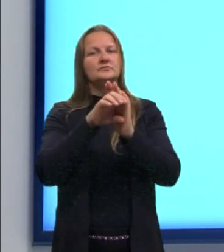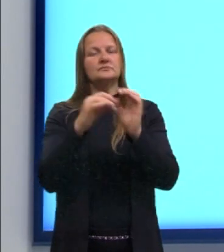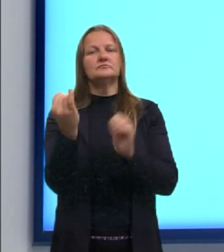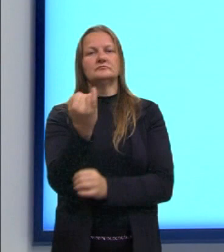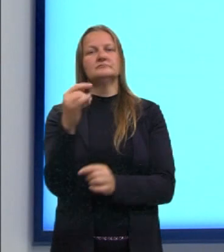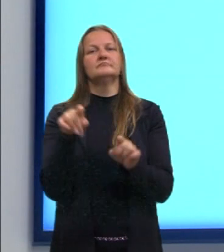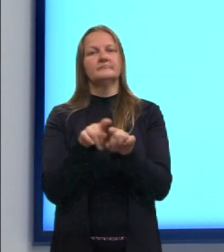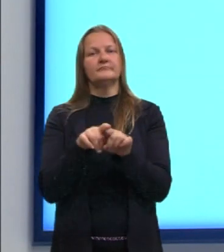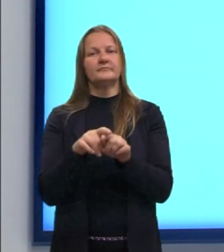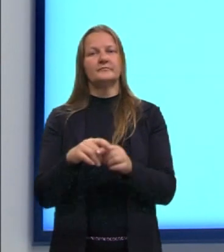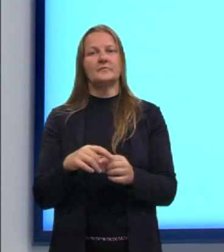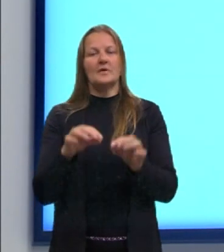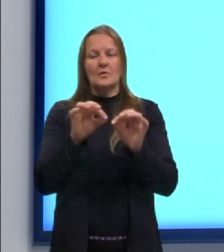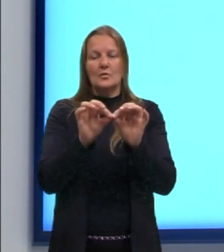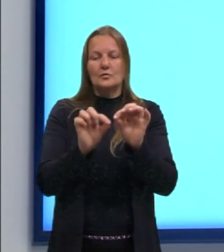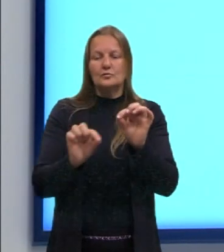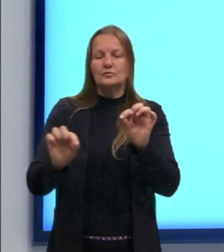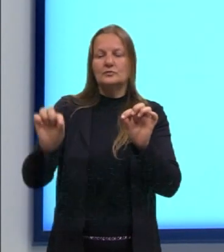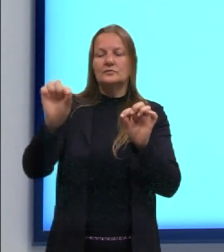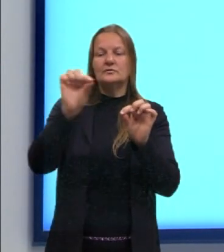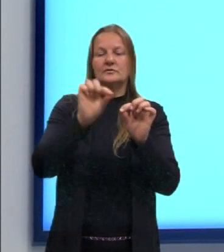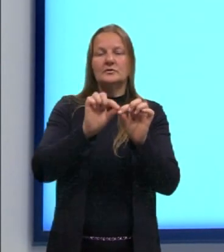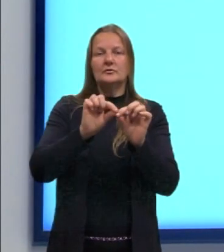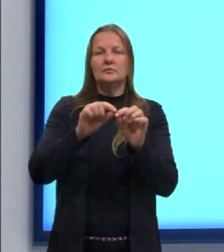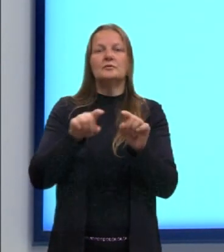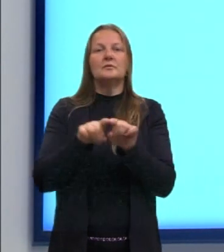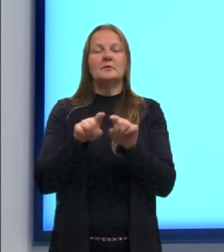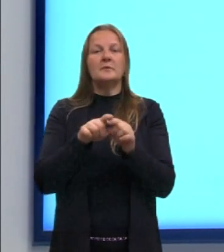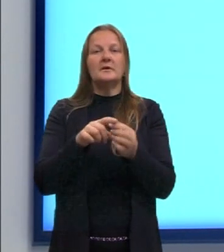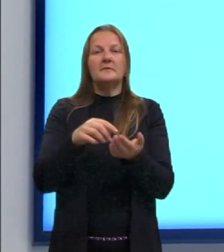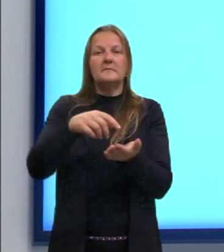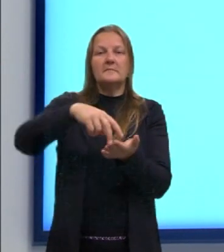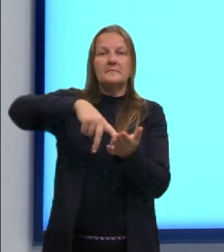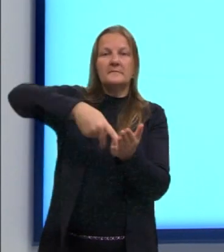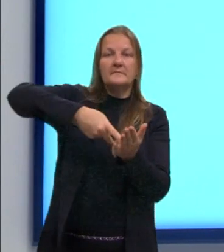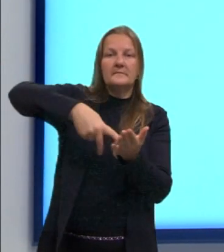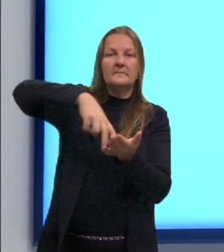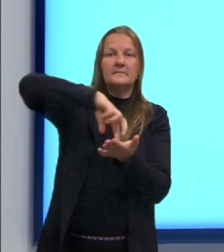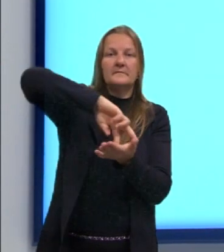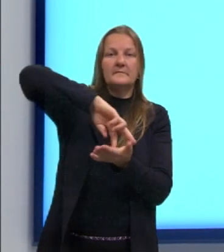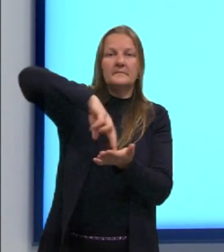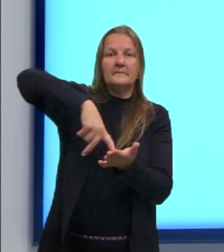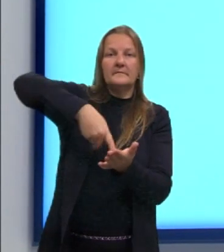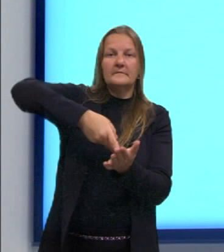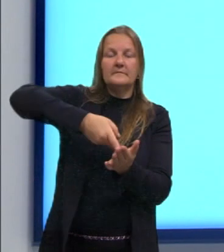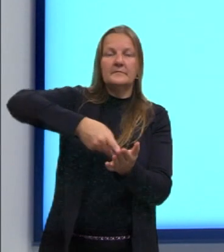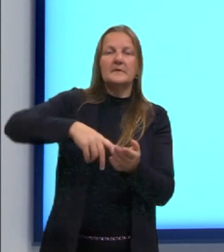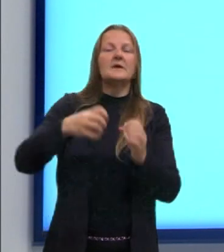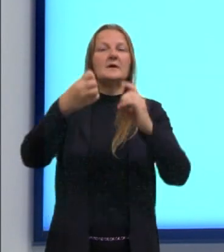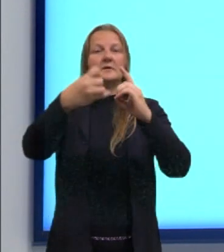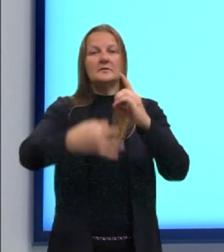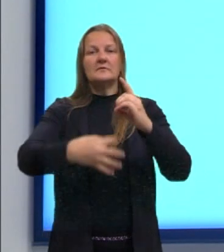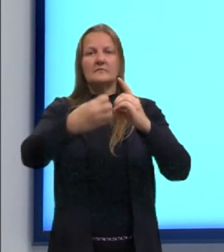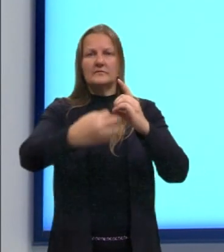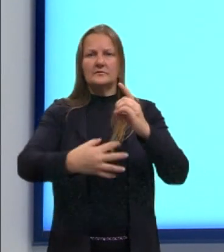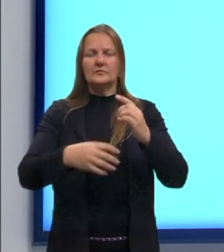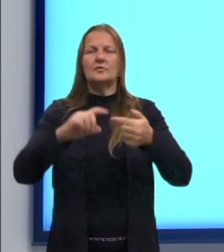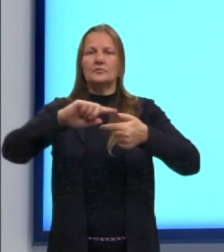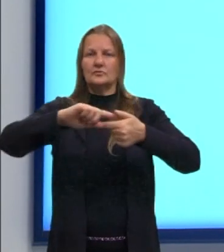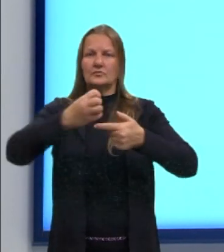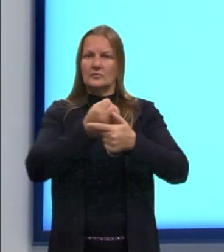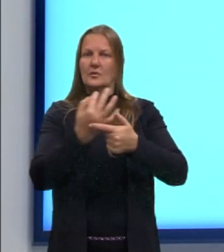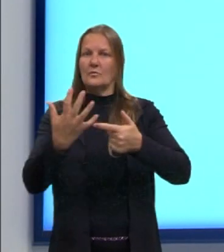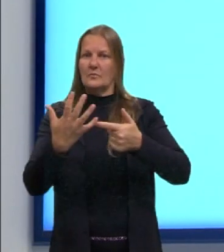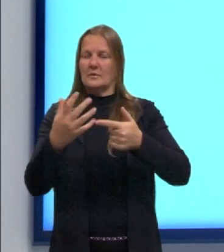importantes, como o círculo e a circunferência. Além disso, a maioria das definições algébricas de